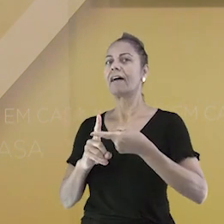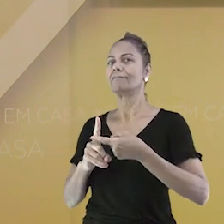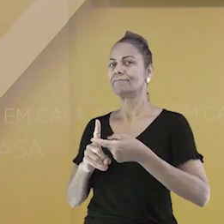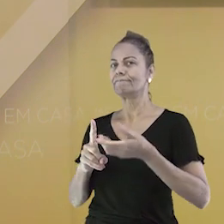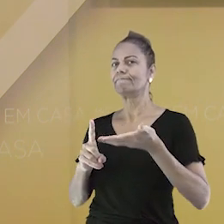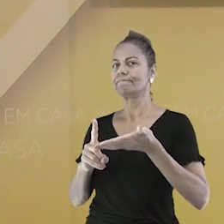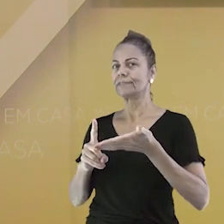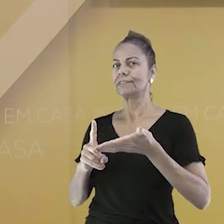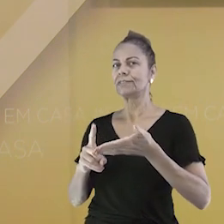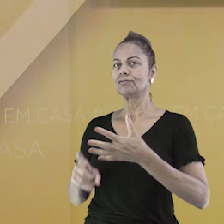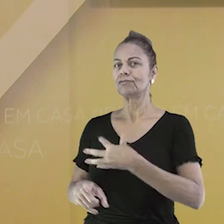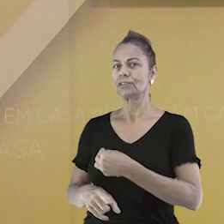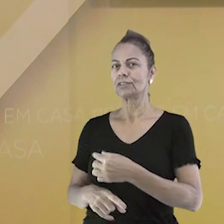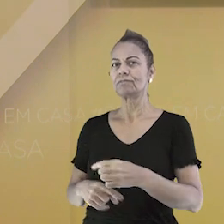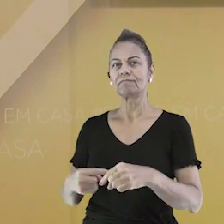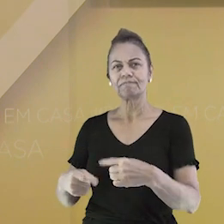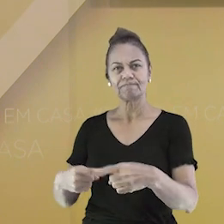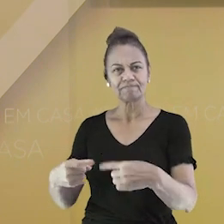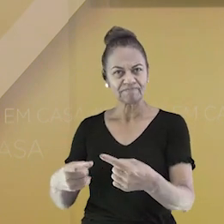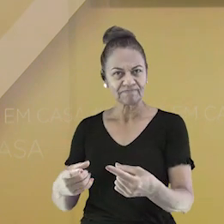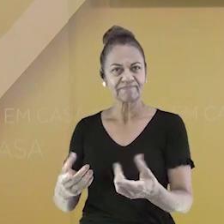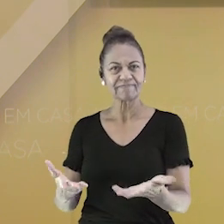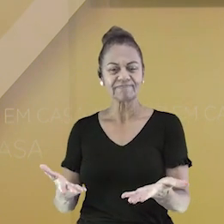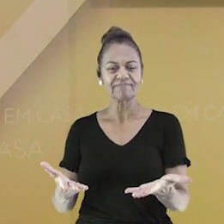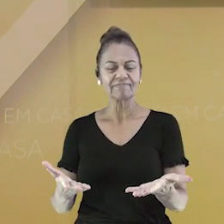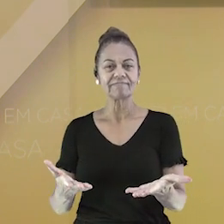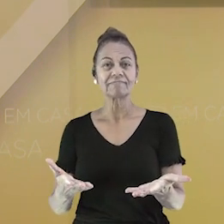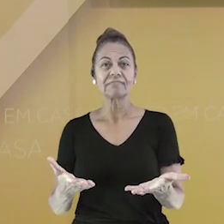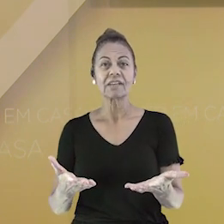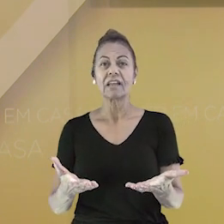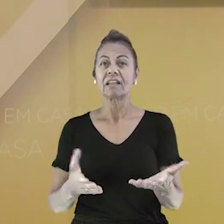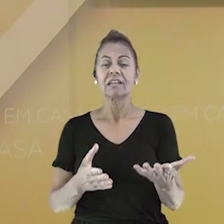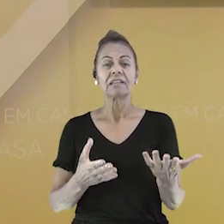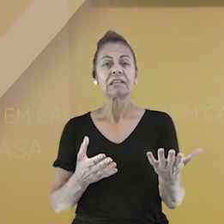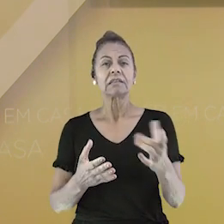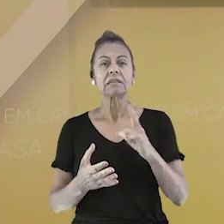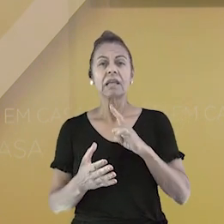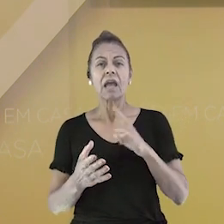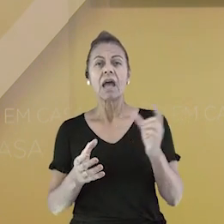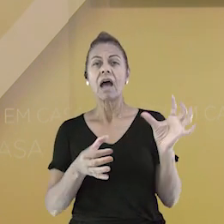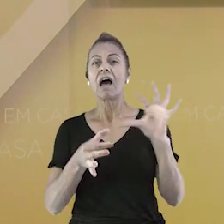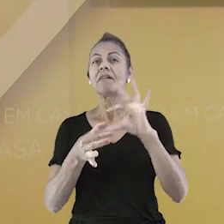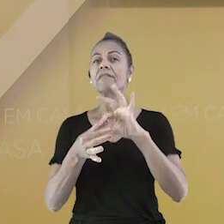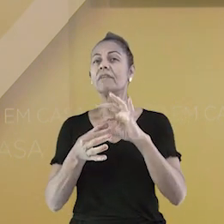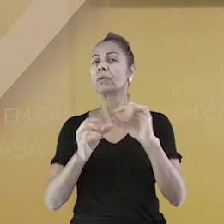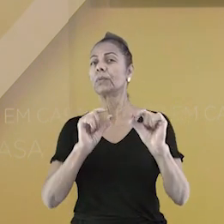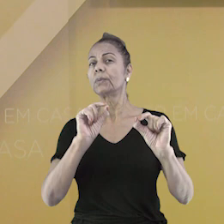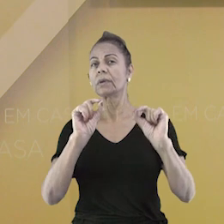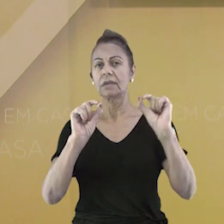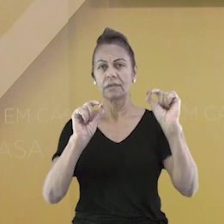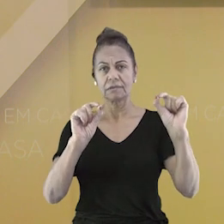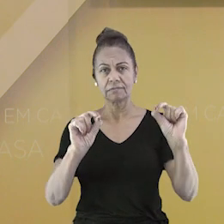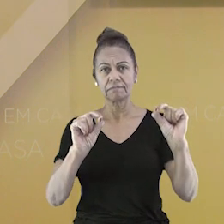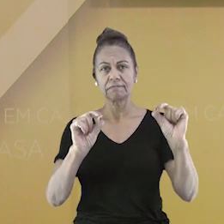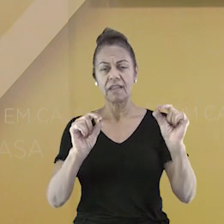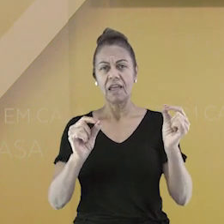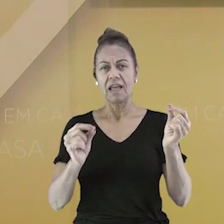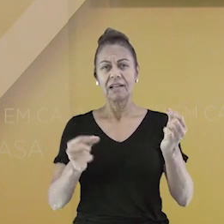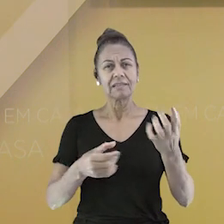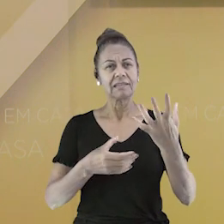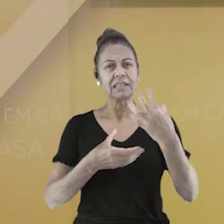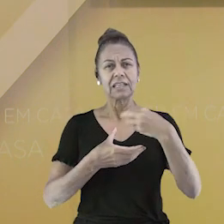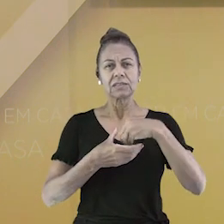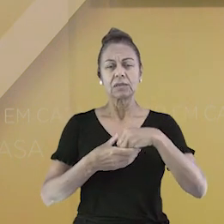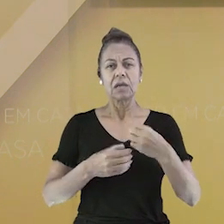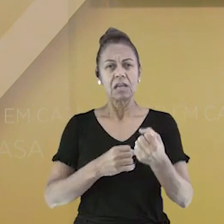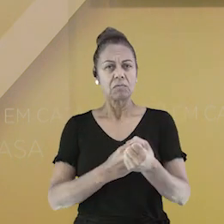filhos. No entanto, o ponto de vista biológico está alinhado com o emocional e o social. Quando pensamos